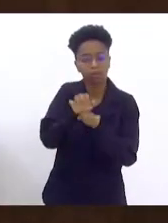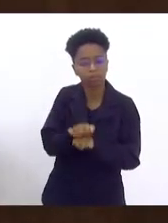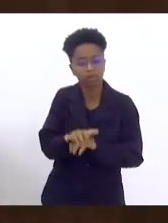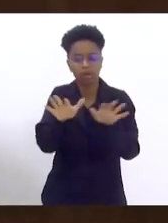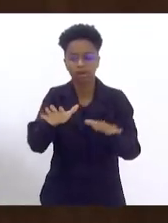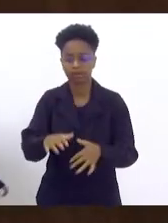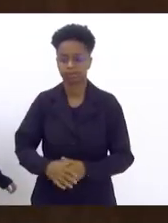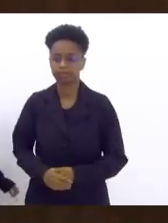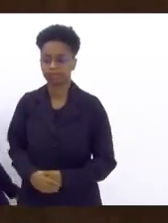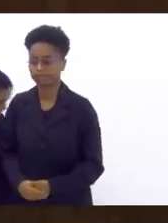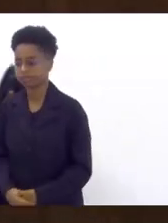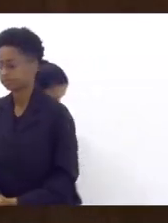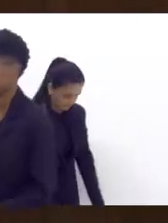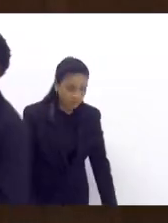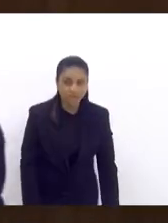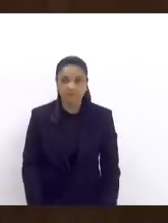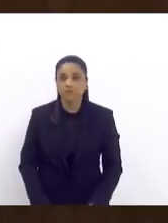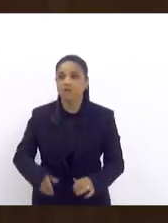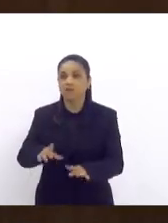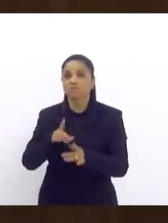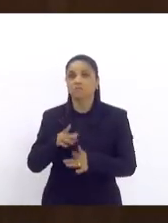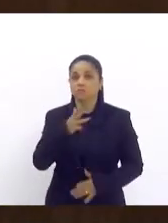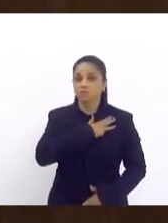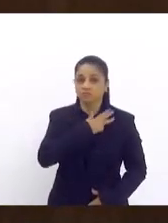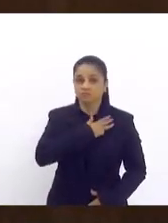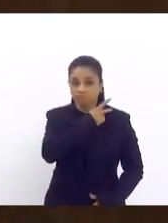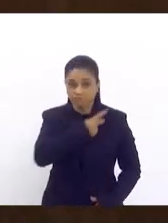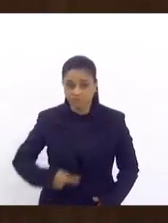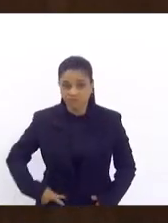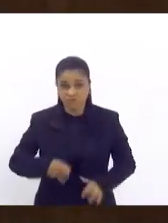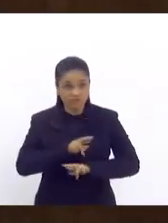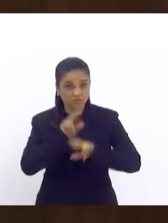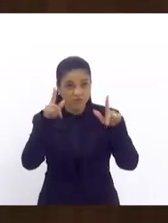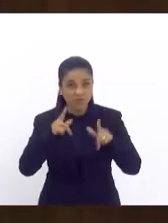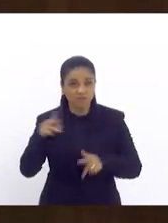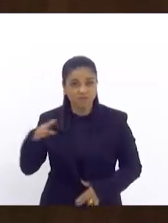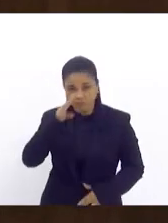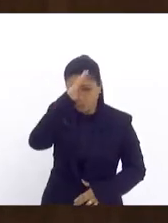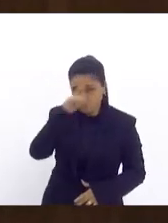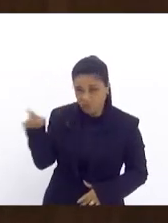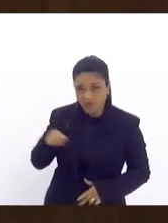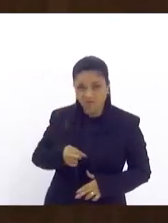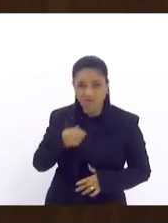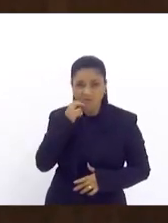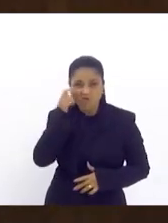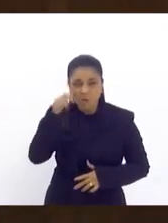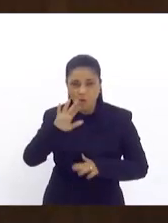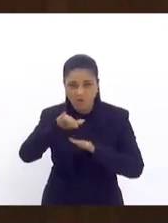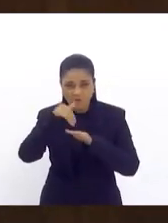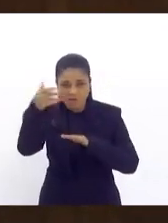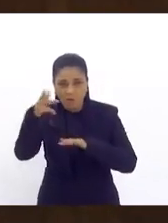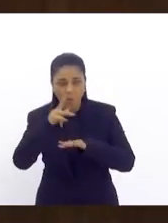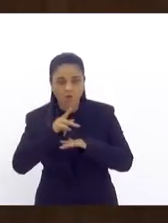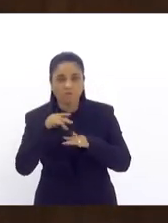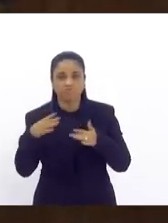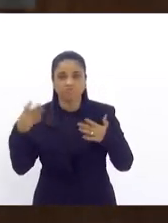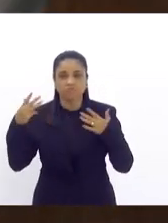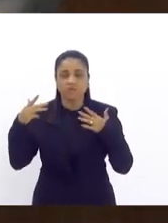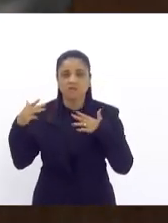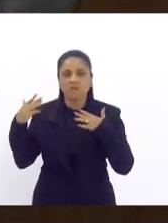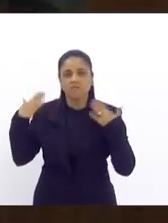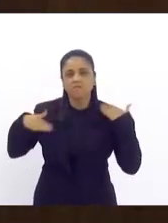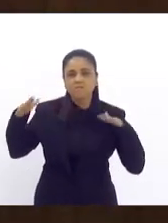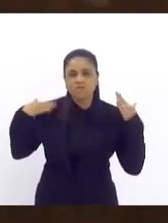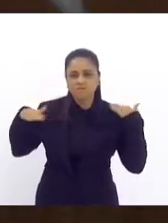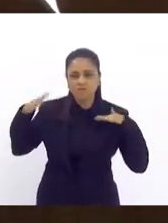Lula Diferentemente daquele outro que nos envergonhava toda vez que ia lá fora fez uma viagem não é